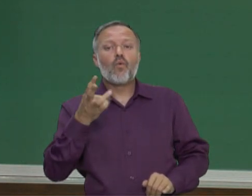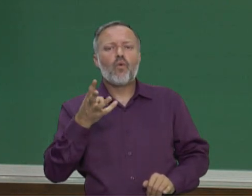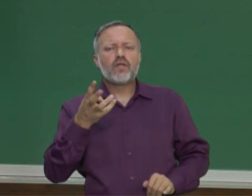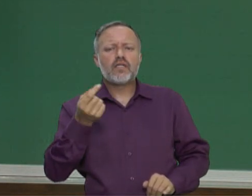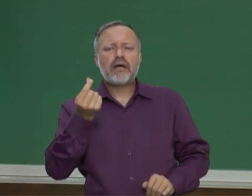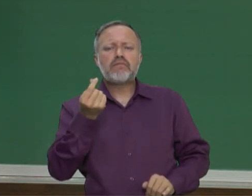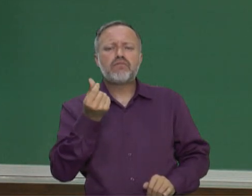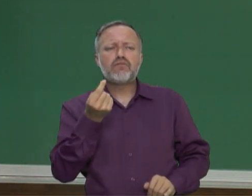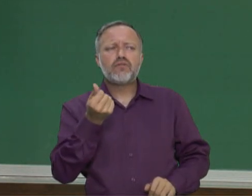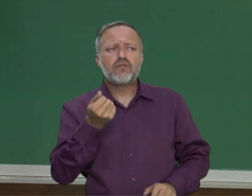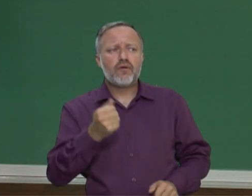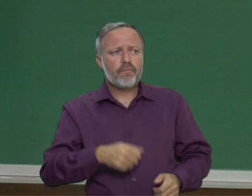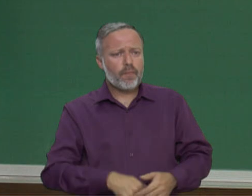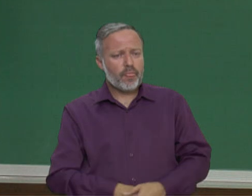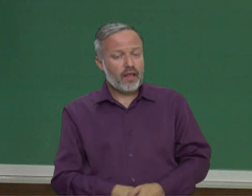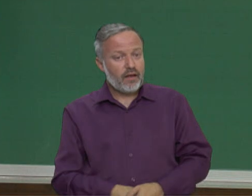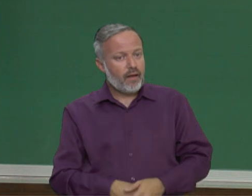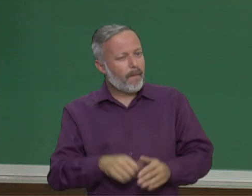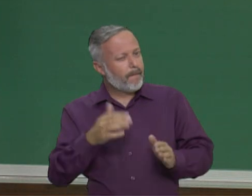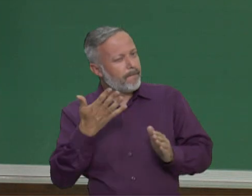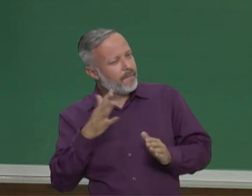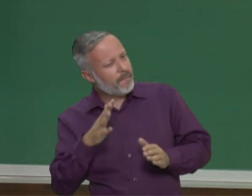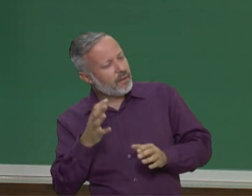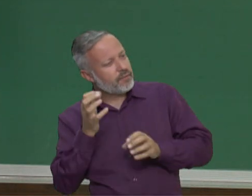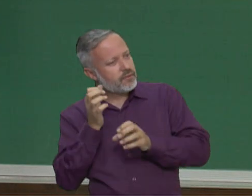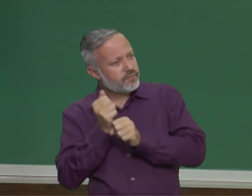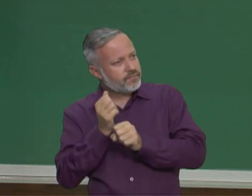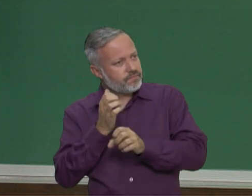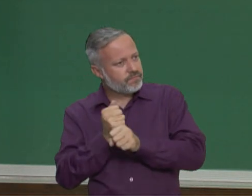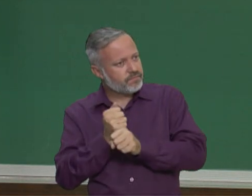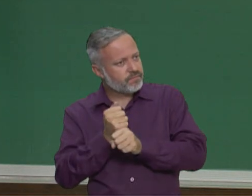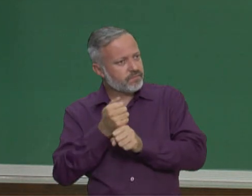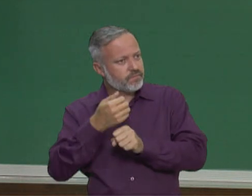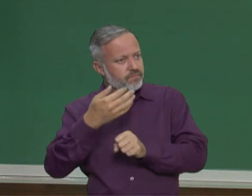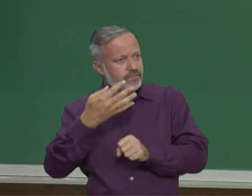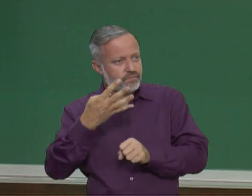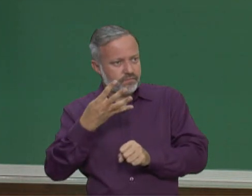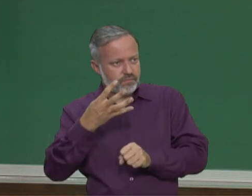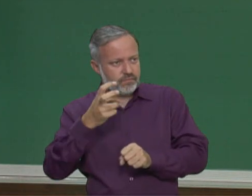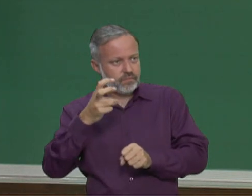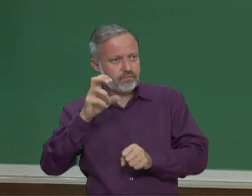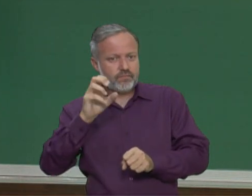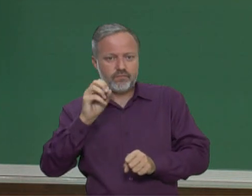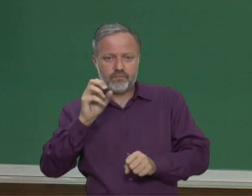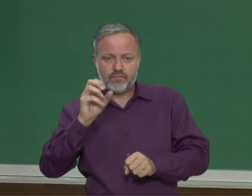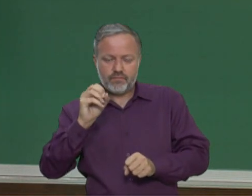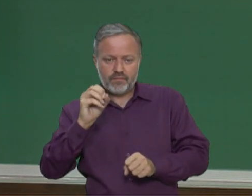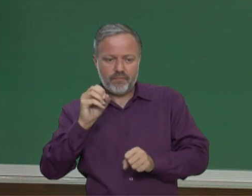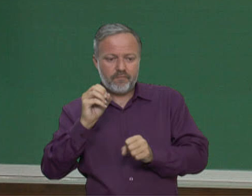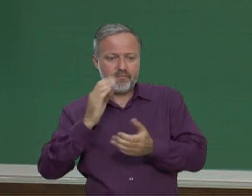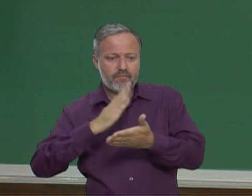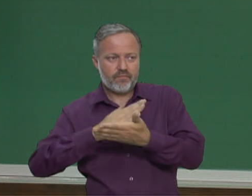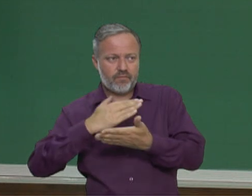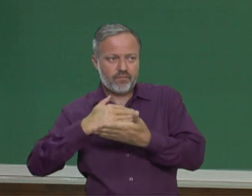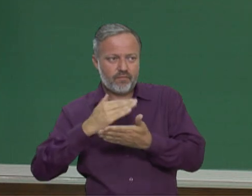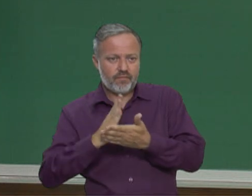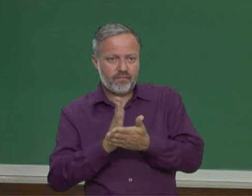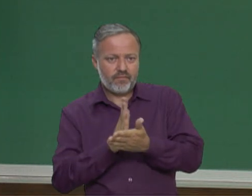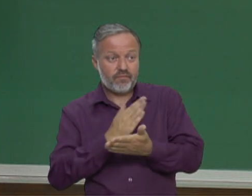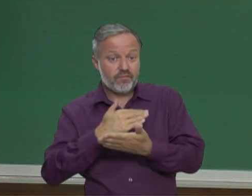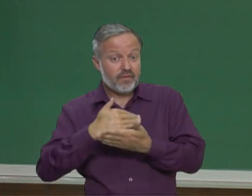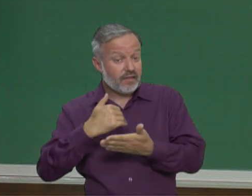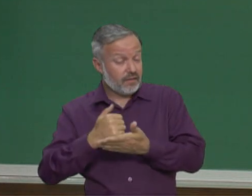gastando? Fiz uma conta matemática. Peguei esses 4.500 e dividi entre as pessoas envolvidas nesse concurso,